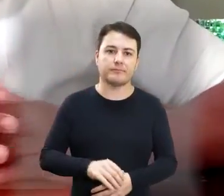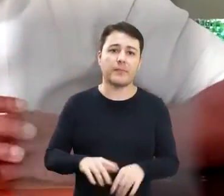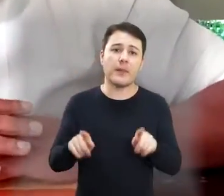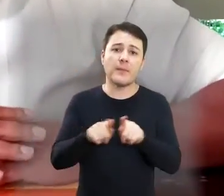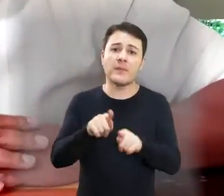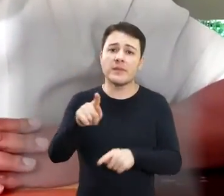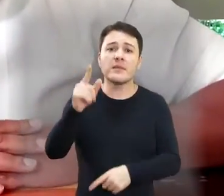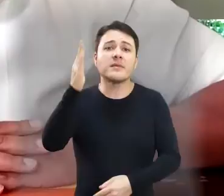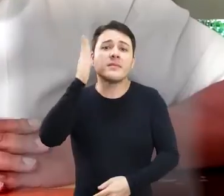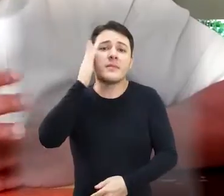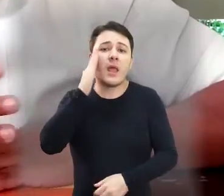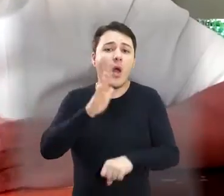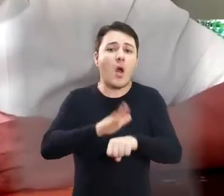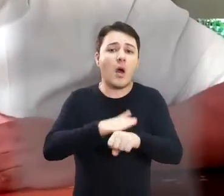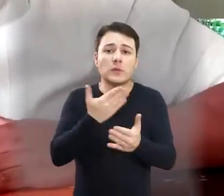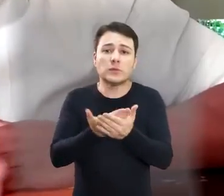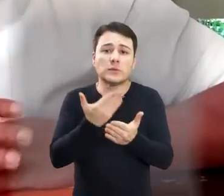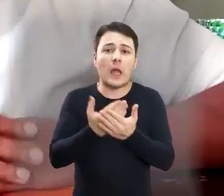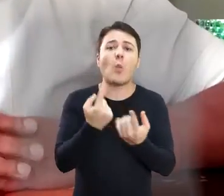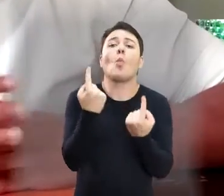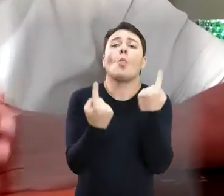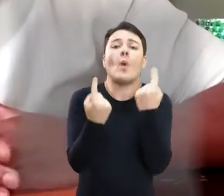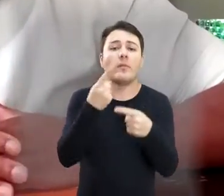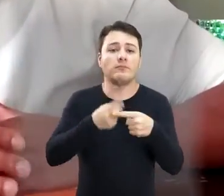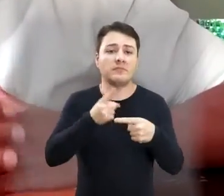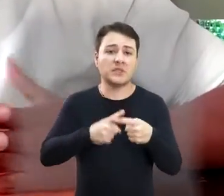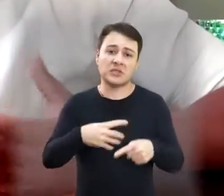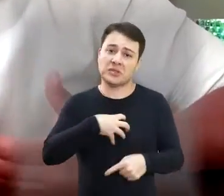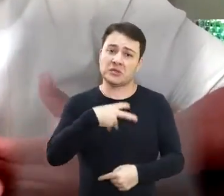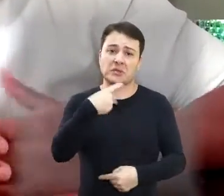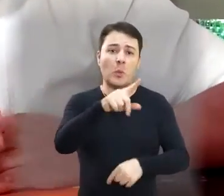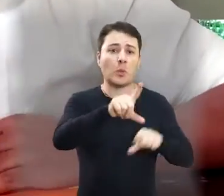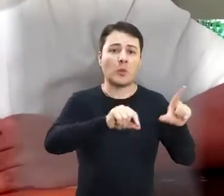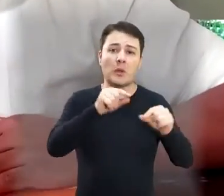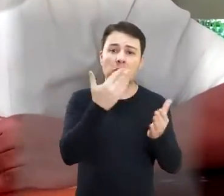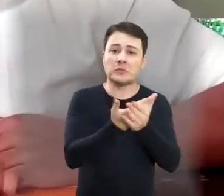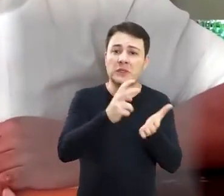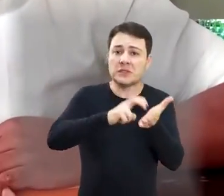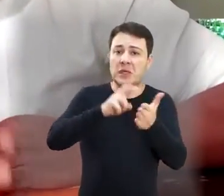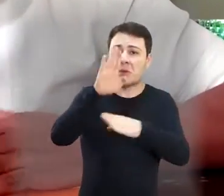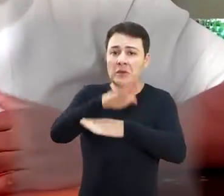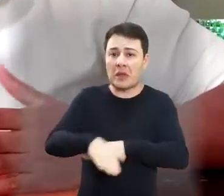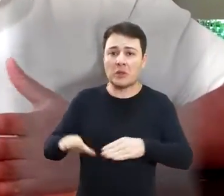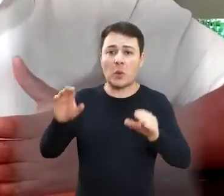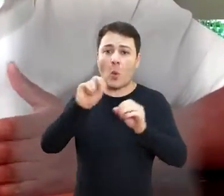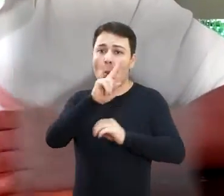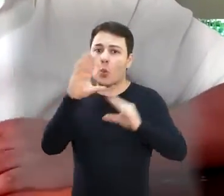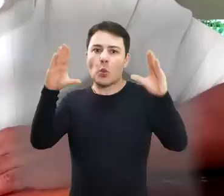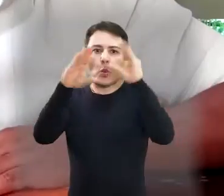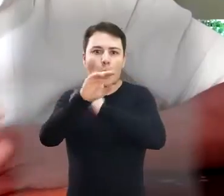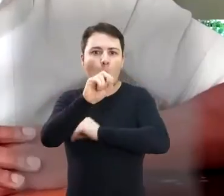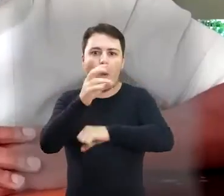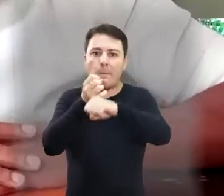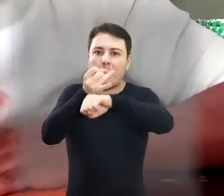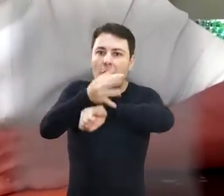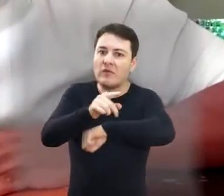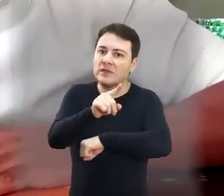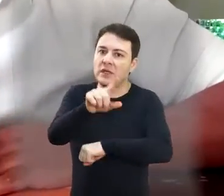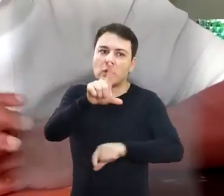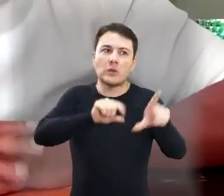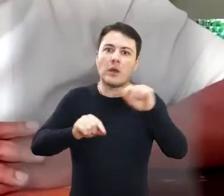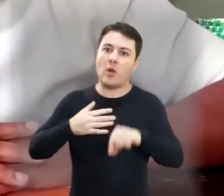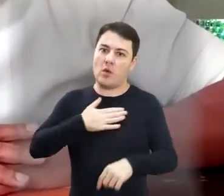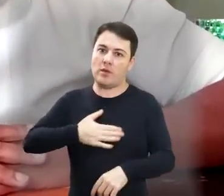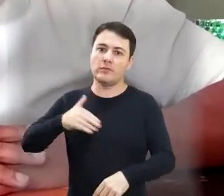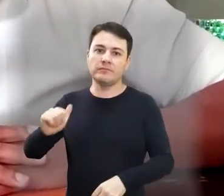você consegue aprender ou aprende melhor, seja de manhã, tarde, durante a noite ou até mesmo de madrugada. Converse também